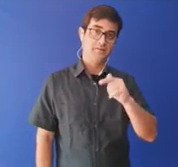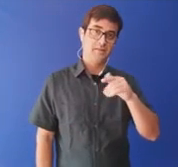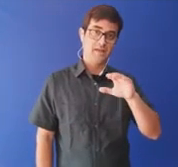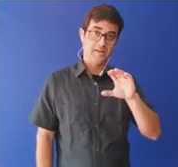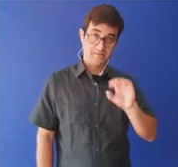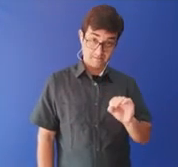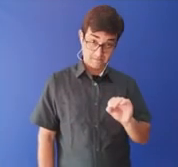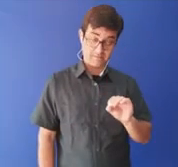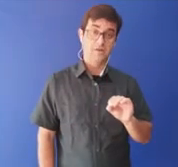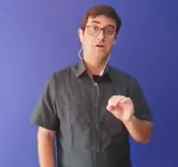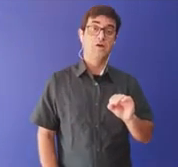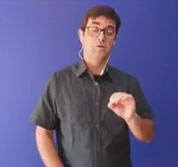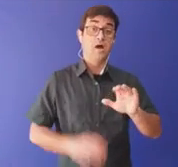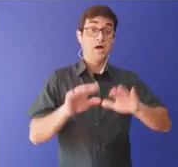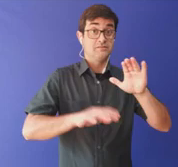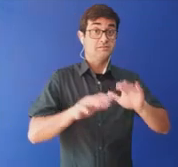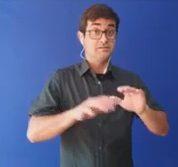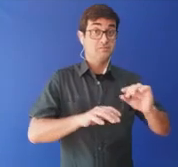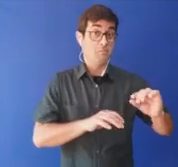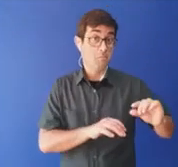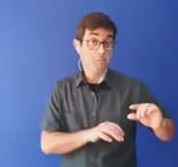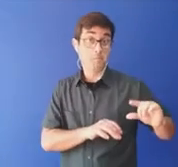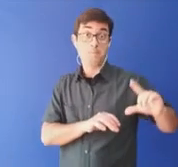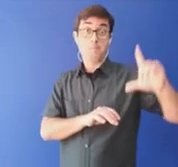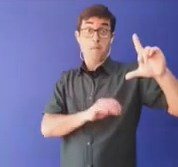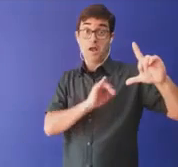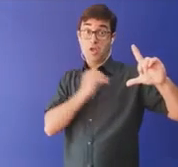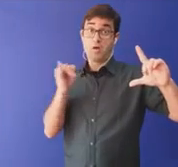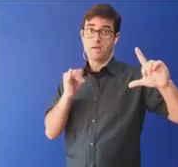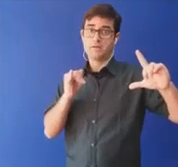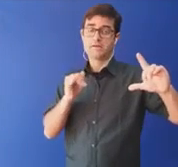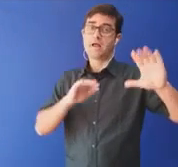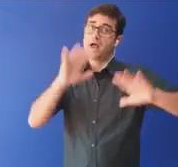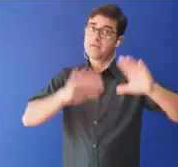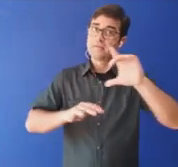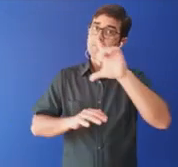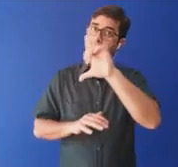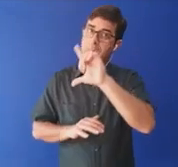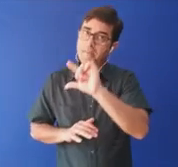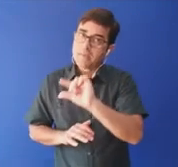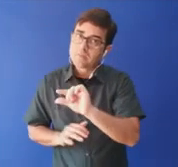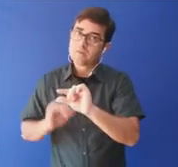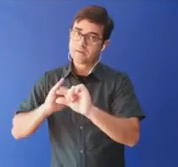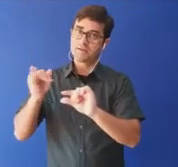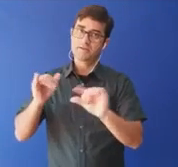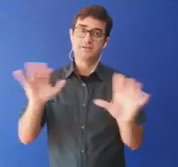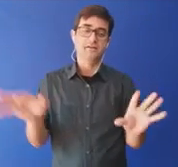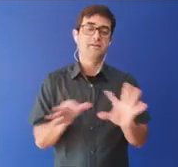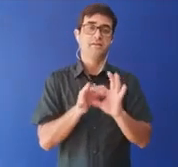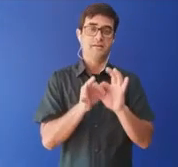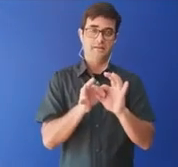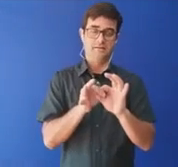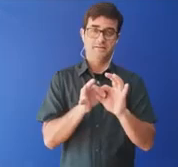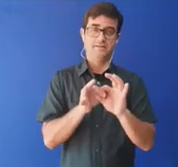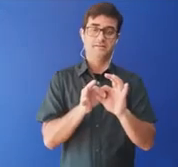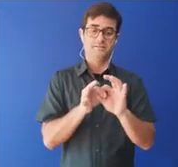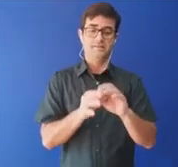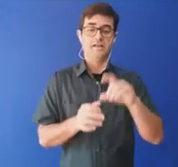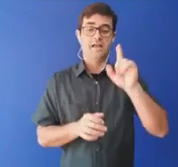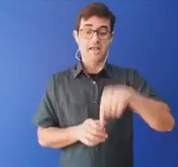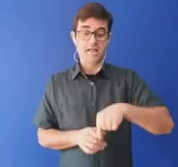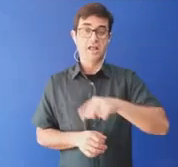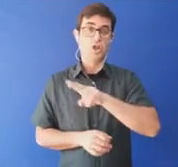ser maior, né, para algumas ligações e menor para algumas ligações. Que isso